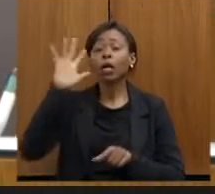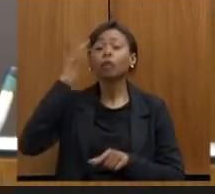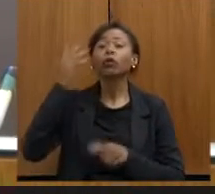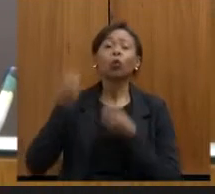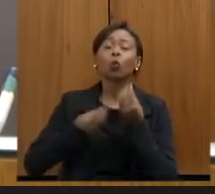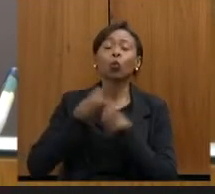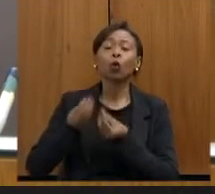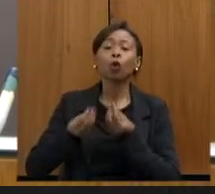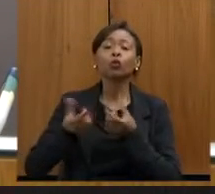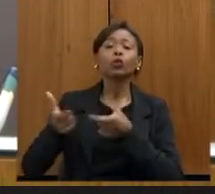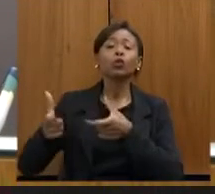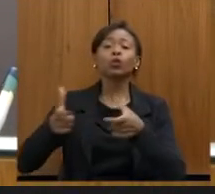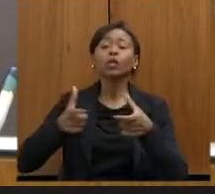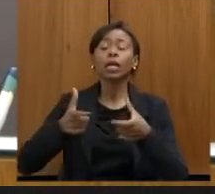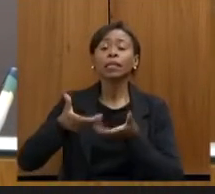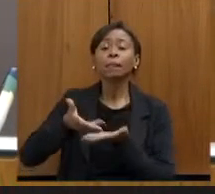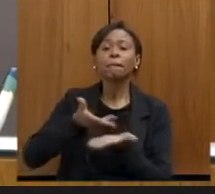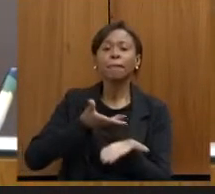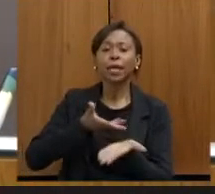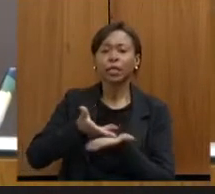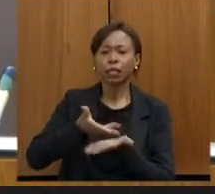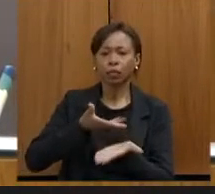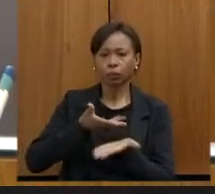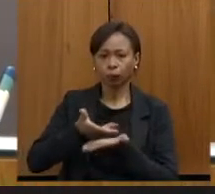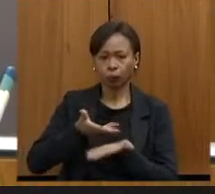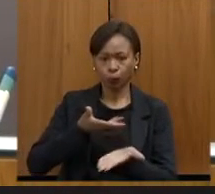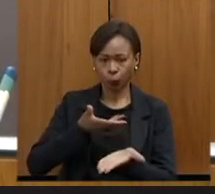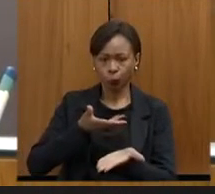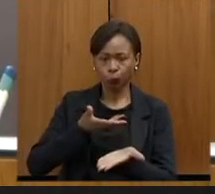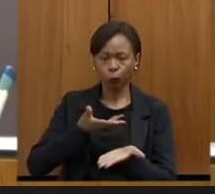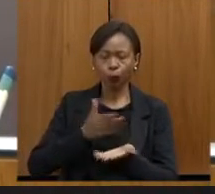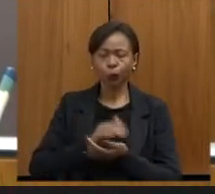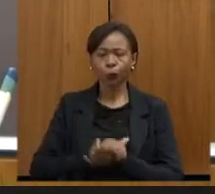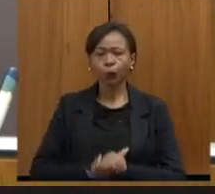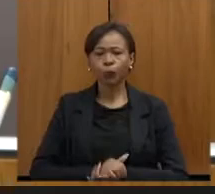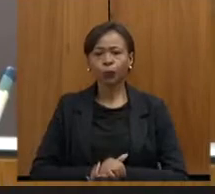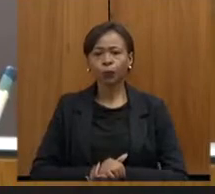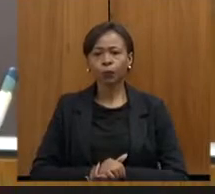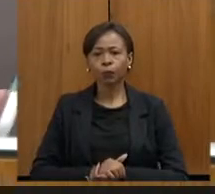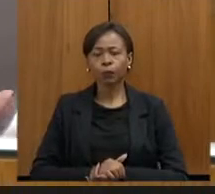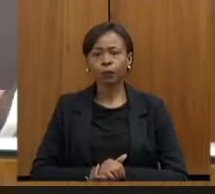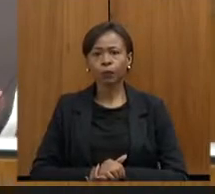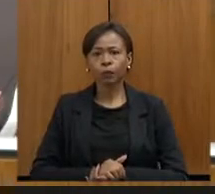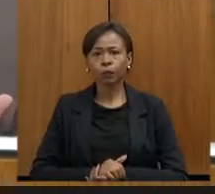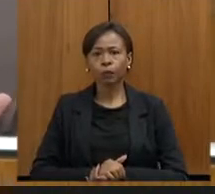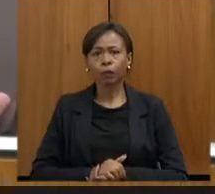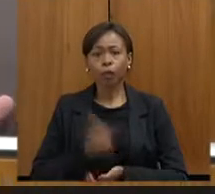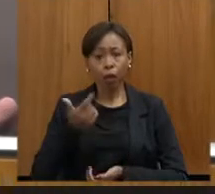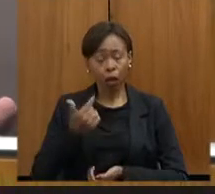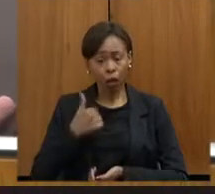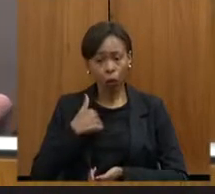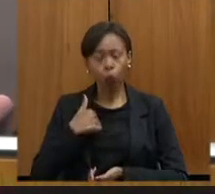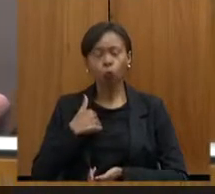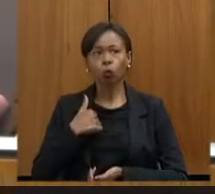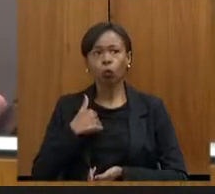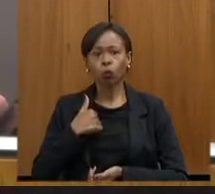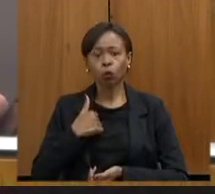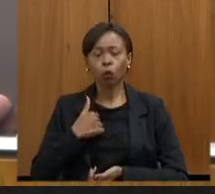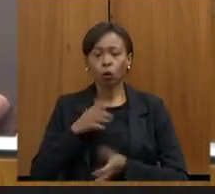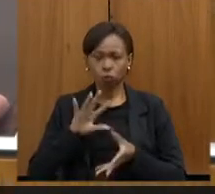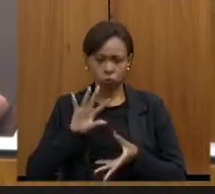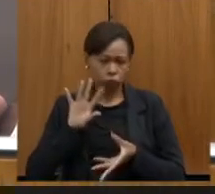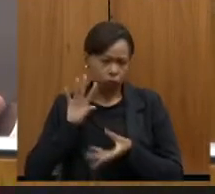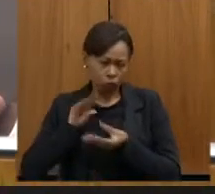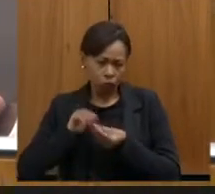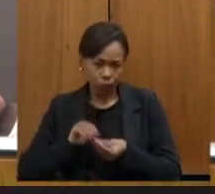câmaras de mediação. Então, mais uma vez, agora, finalizando